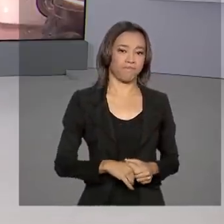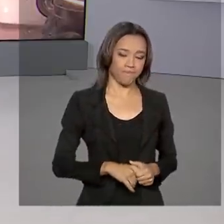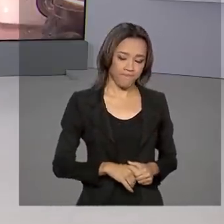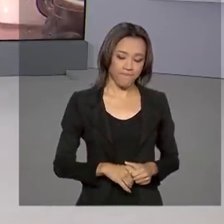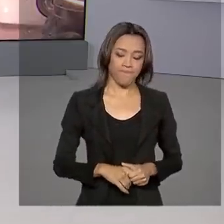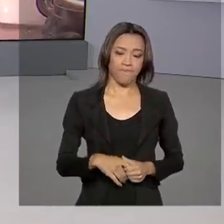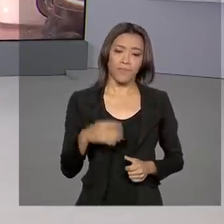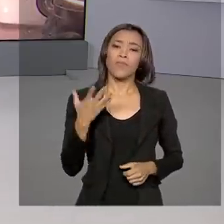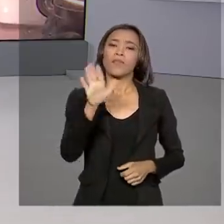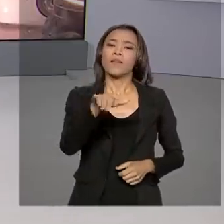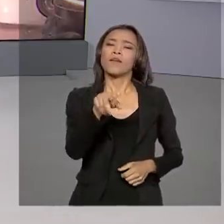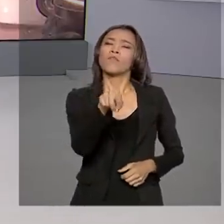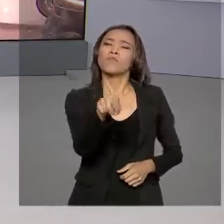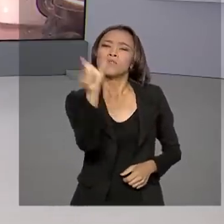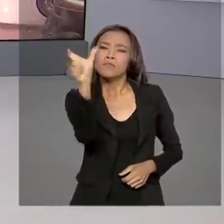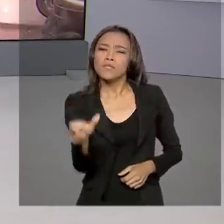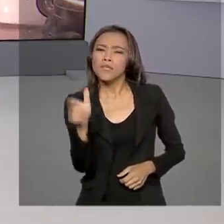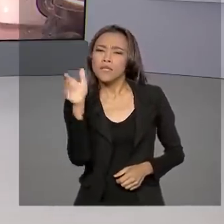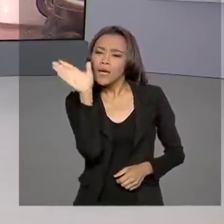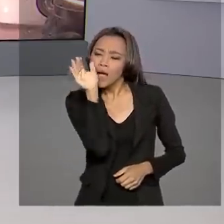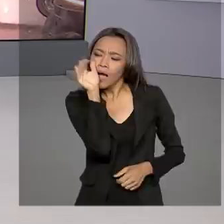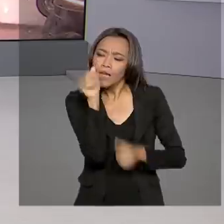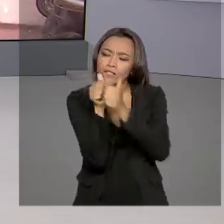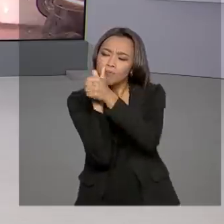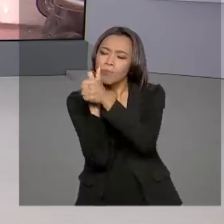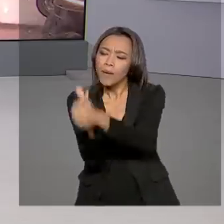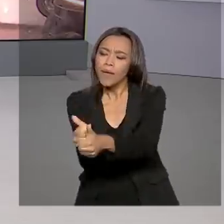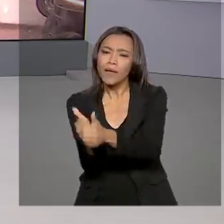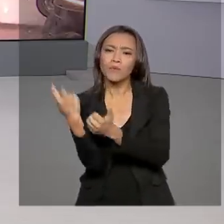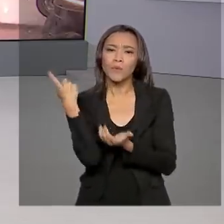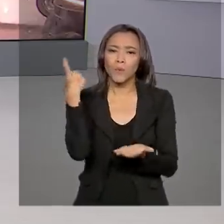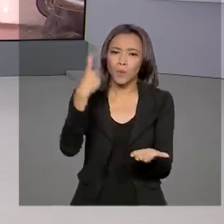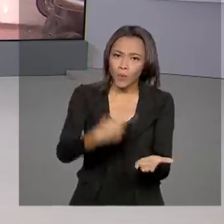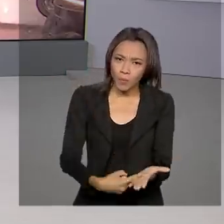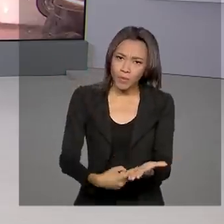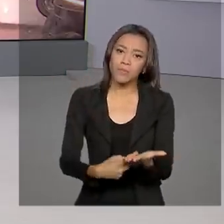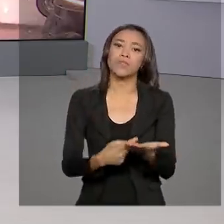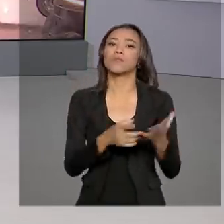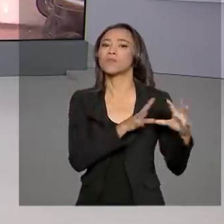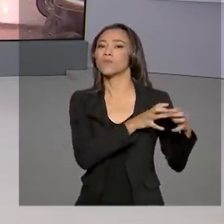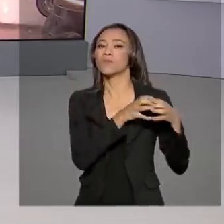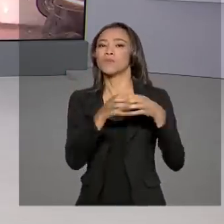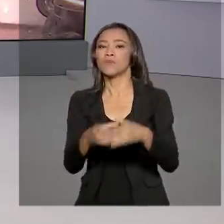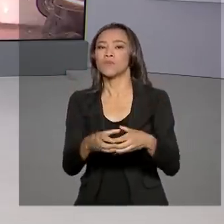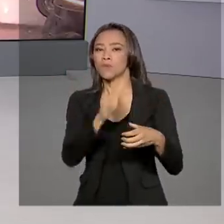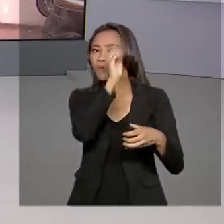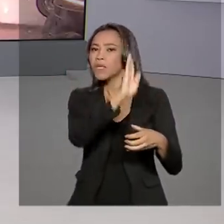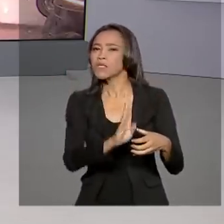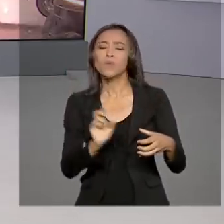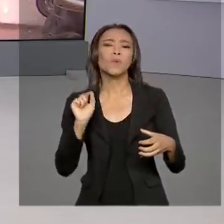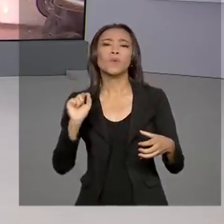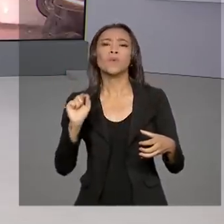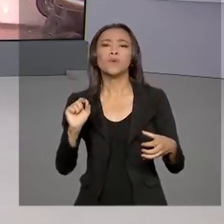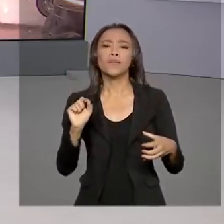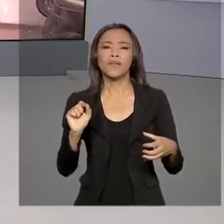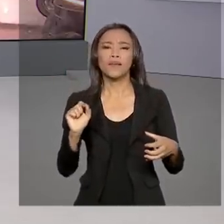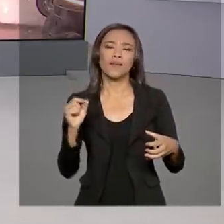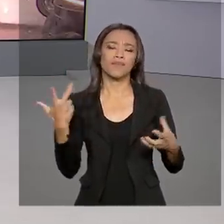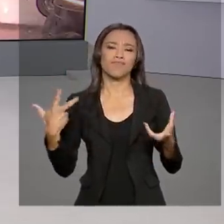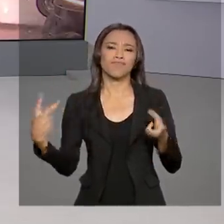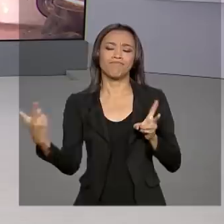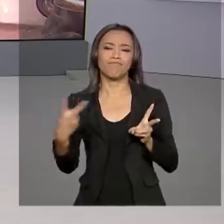Vanessa, você que acompanhou tudo de pertinho, acompanhou os compromissos da comitiva brasileira, qual a impressão que fica dessa viagem do